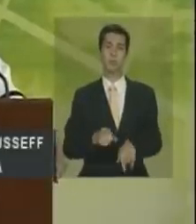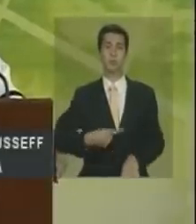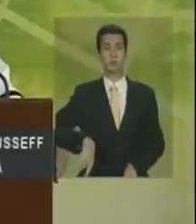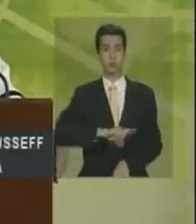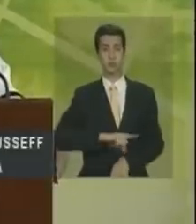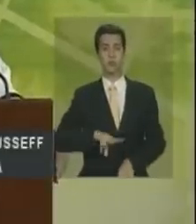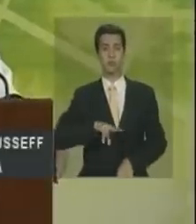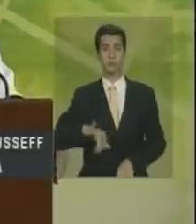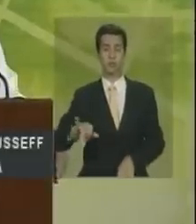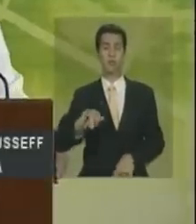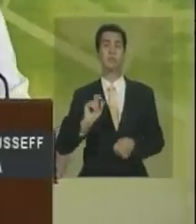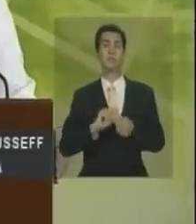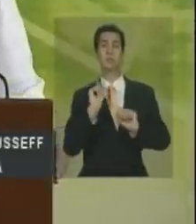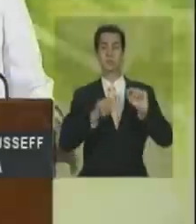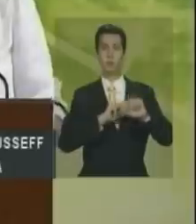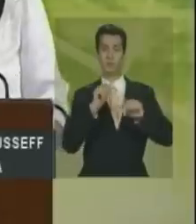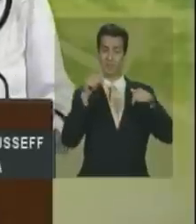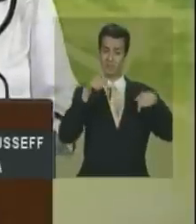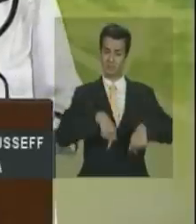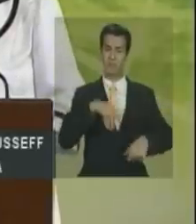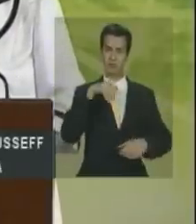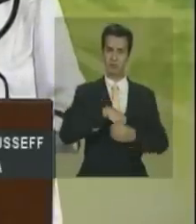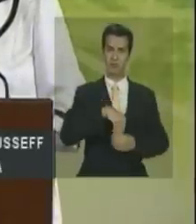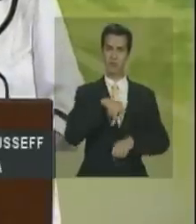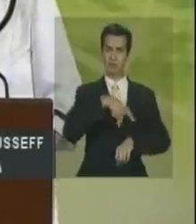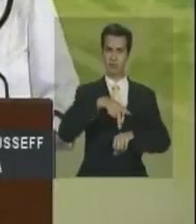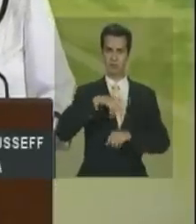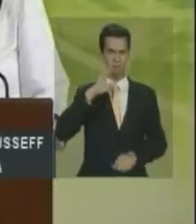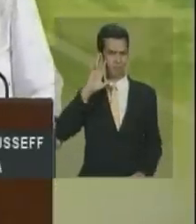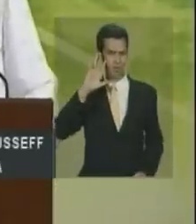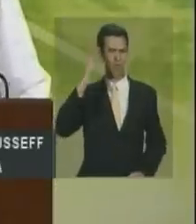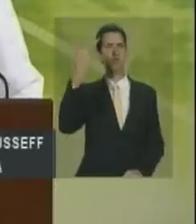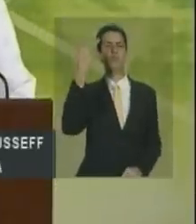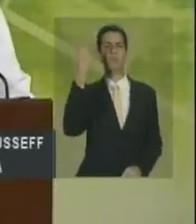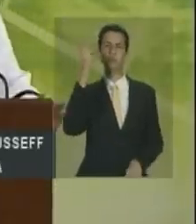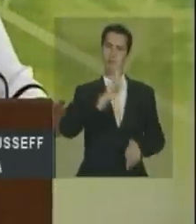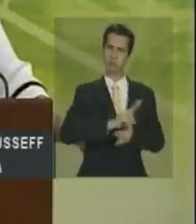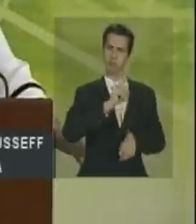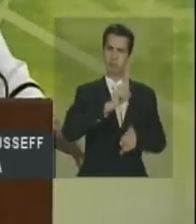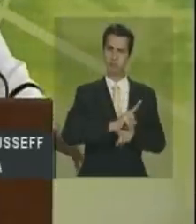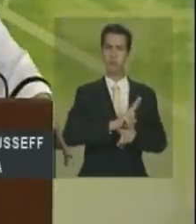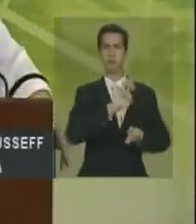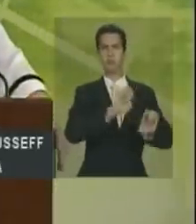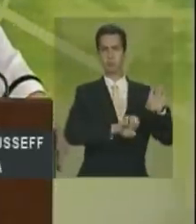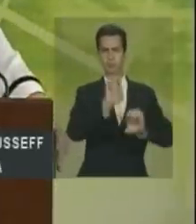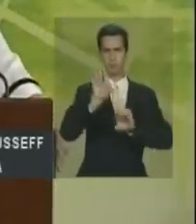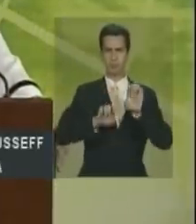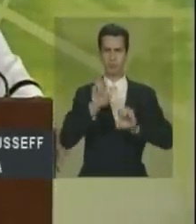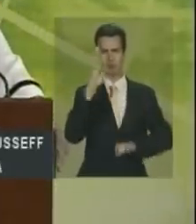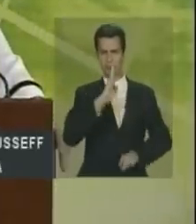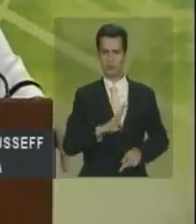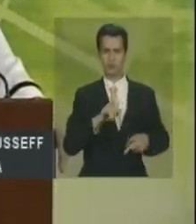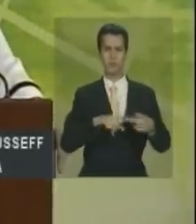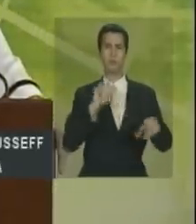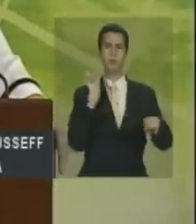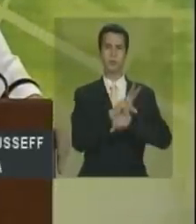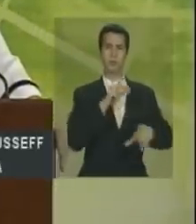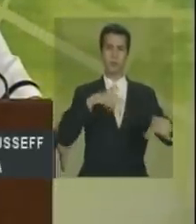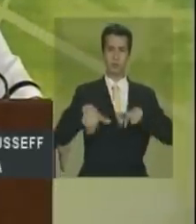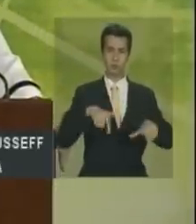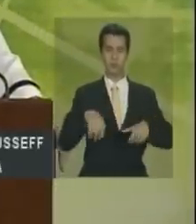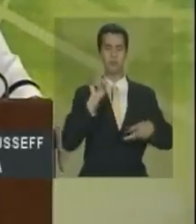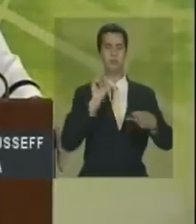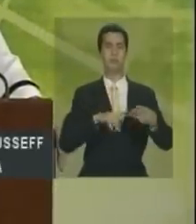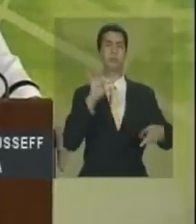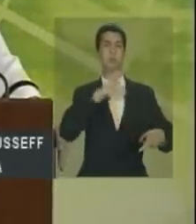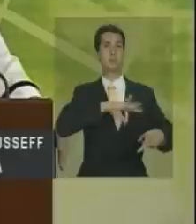adotar todas as salvaguardas possíveis para defender nossas empresas, nossos empregos e a